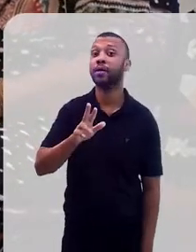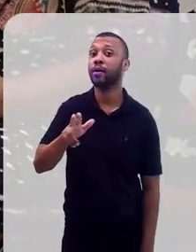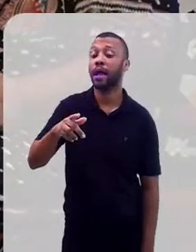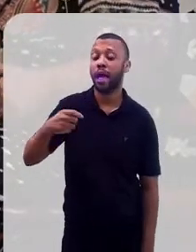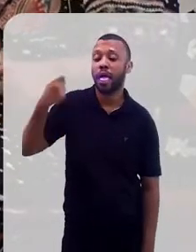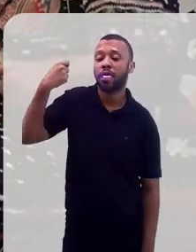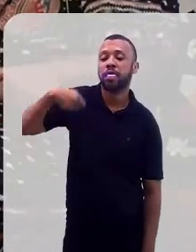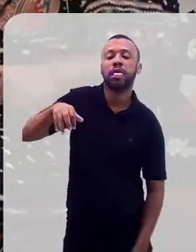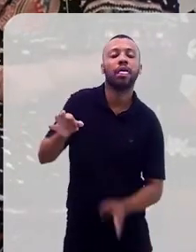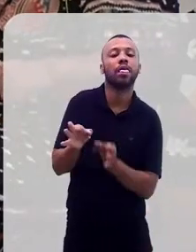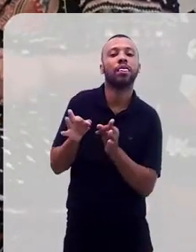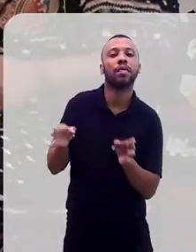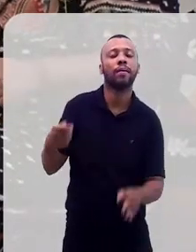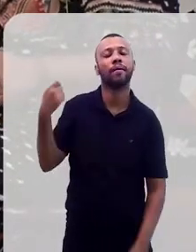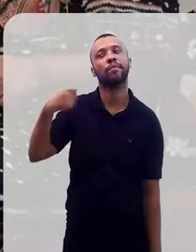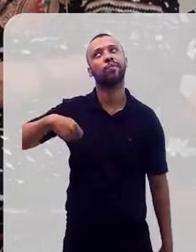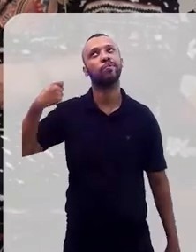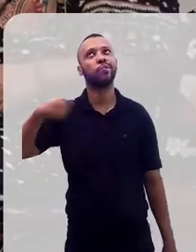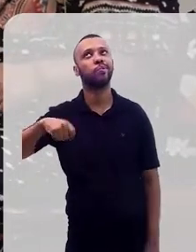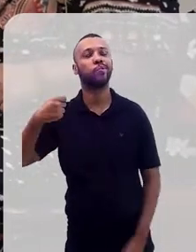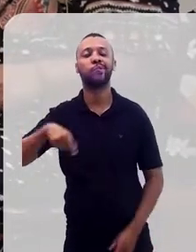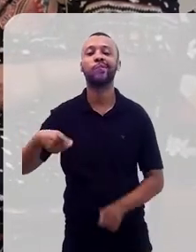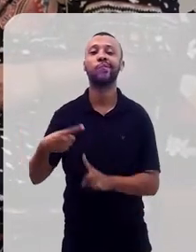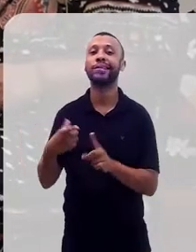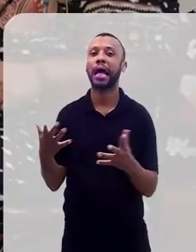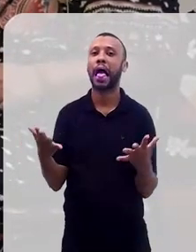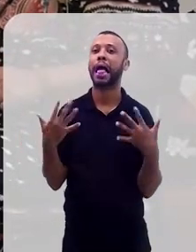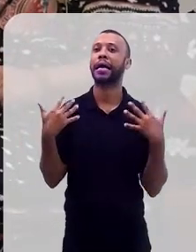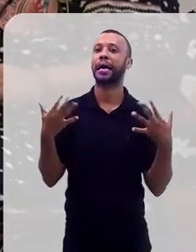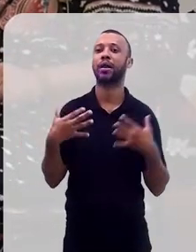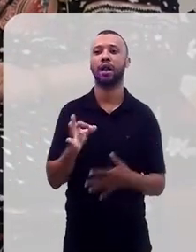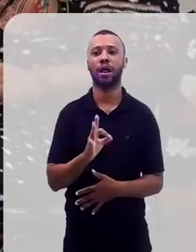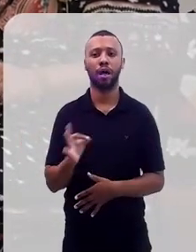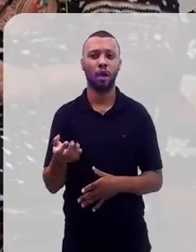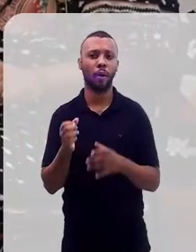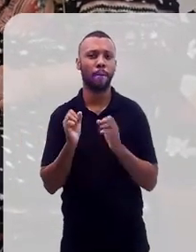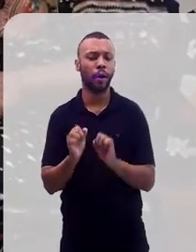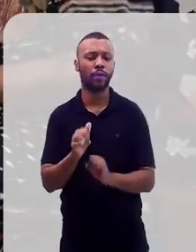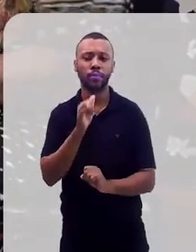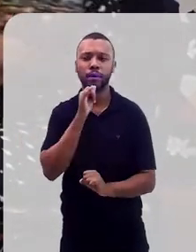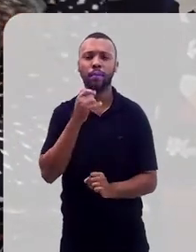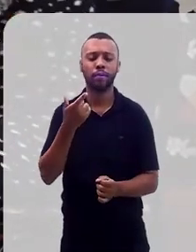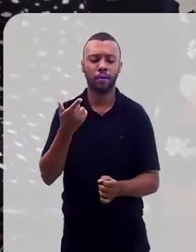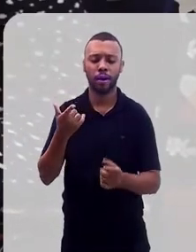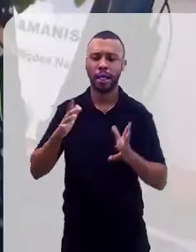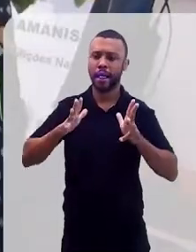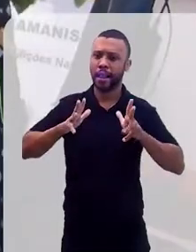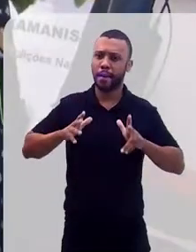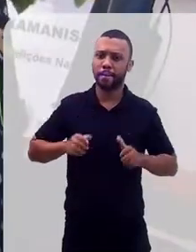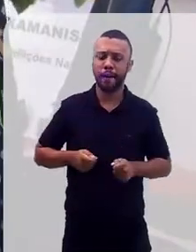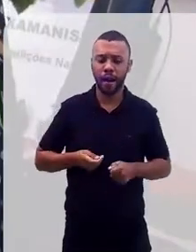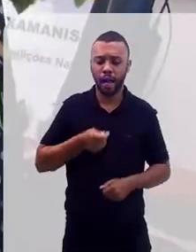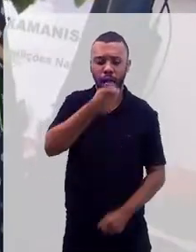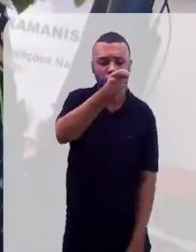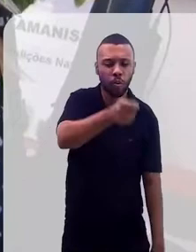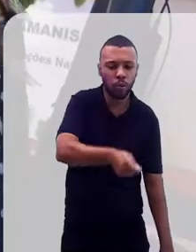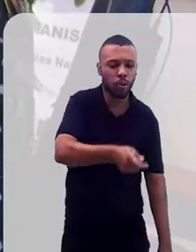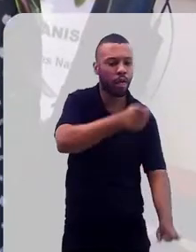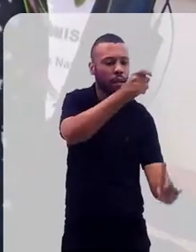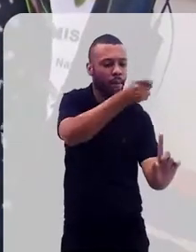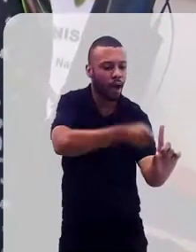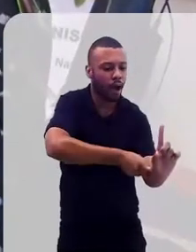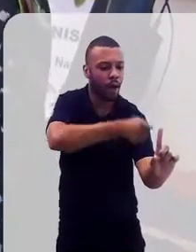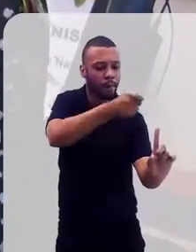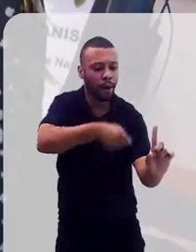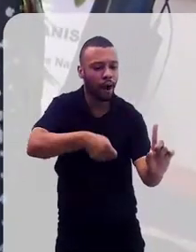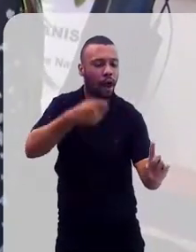Mas não é para a gente se abanar pura e simplesmente para trazer o ar que está quente, não. É porque eu posso limpar o